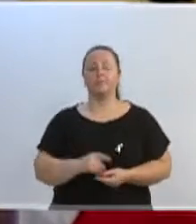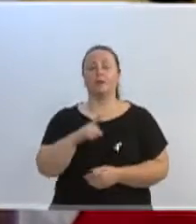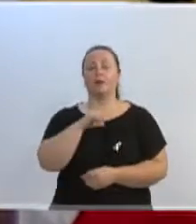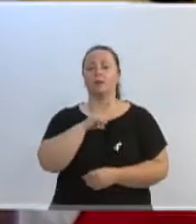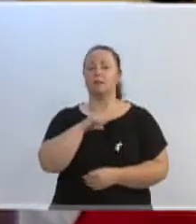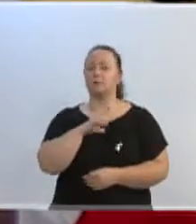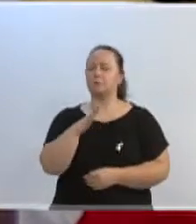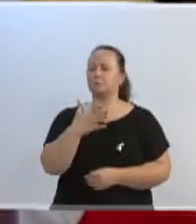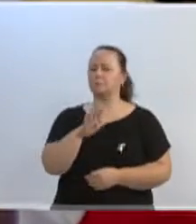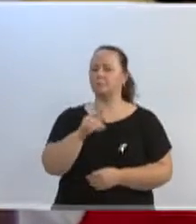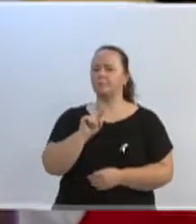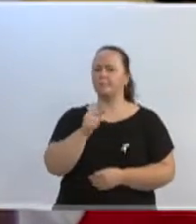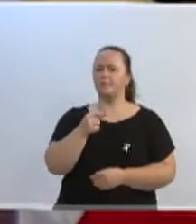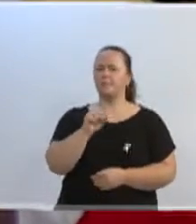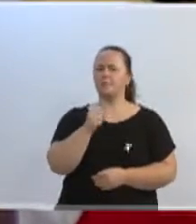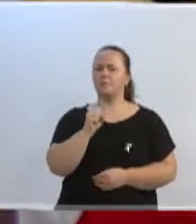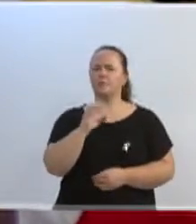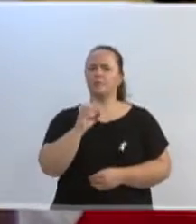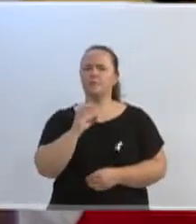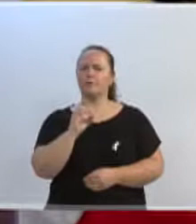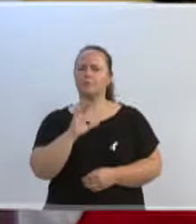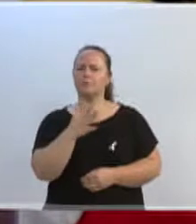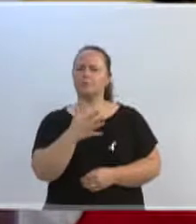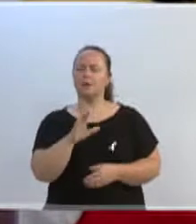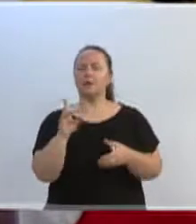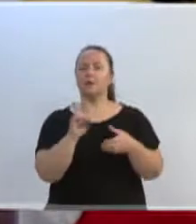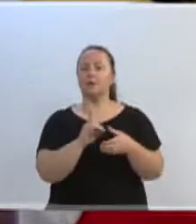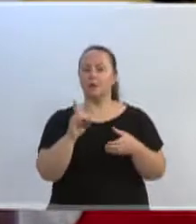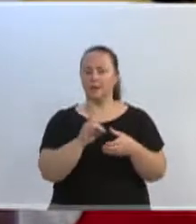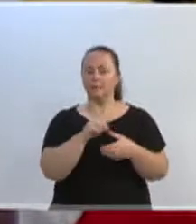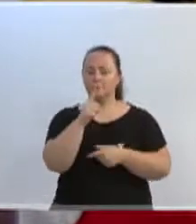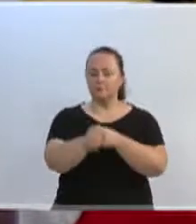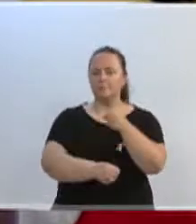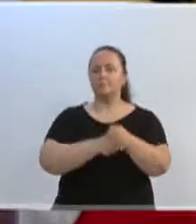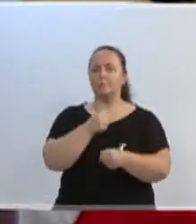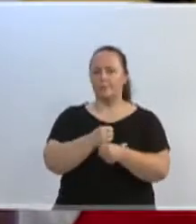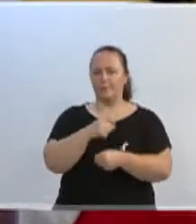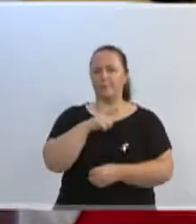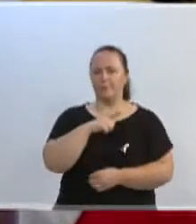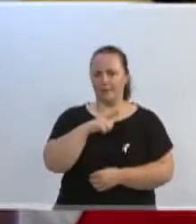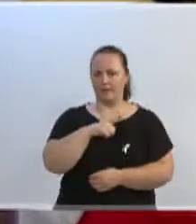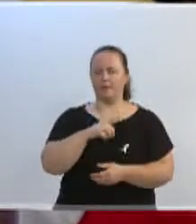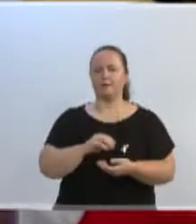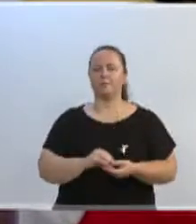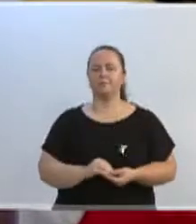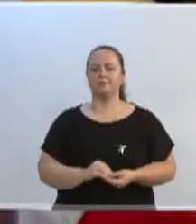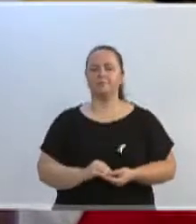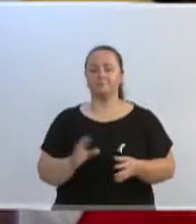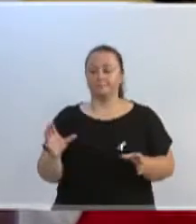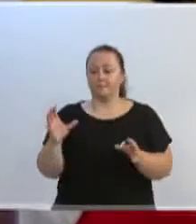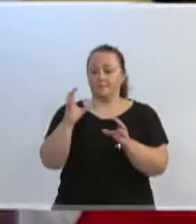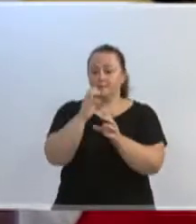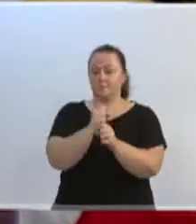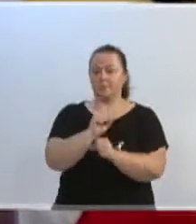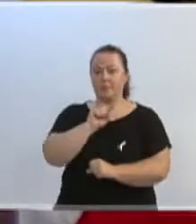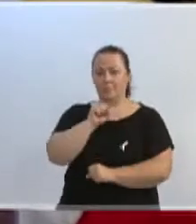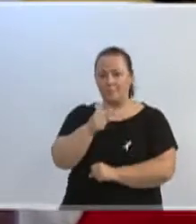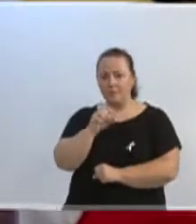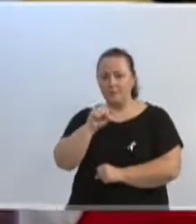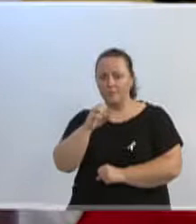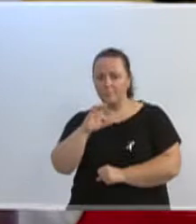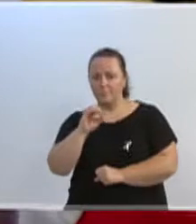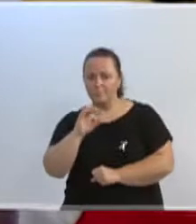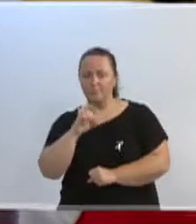média de 1.800 atendimentos ano. Desses 1.800 exames realizados por